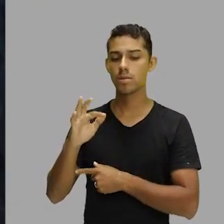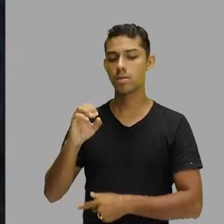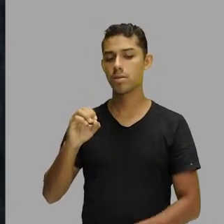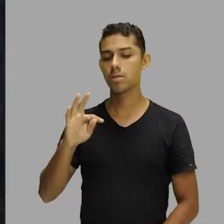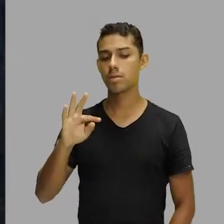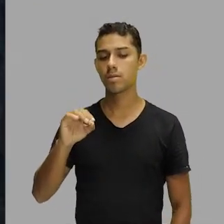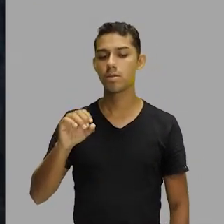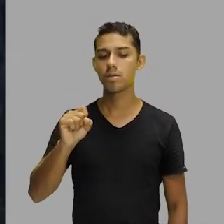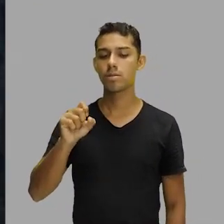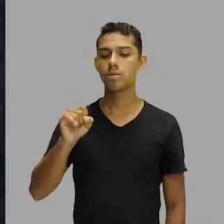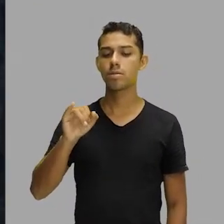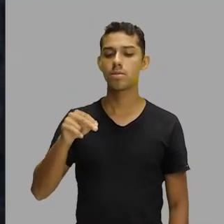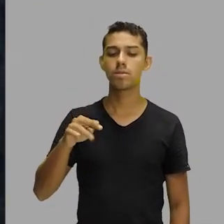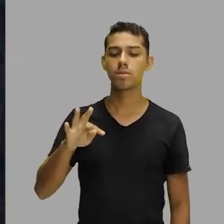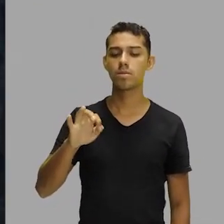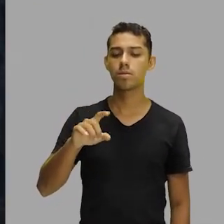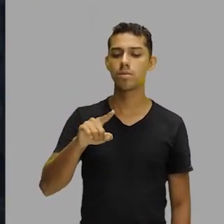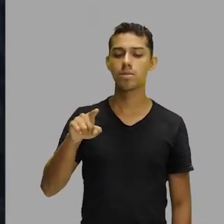fotossíntese na célula